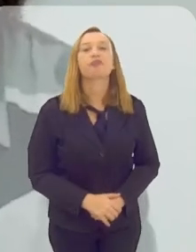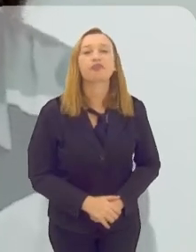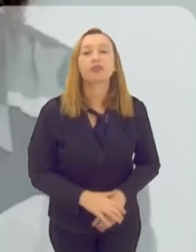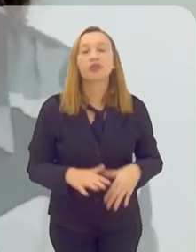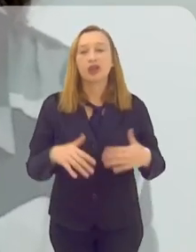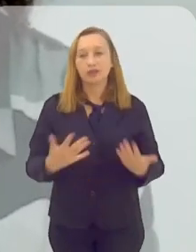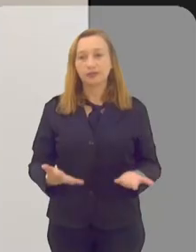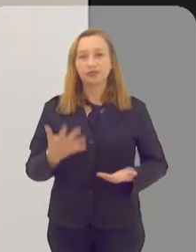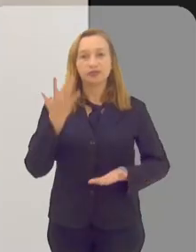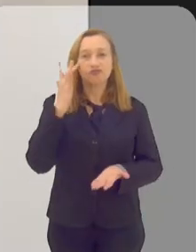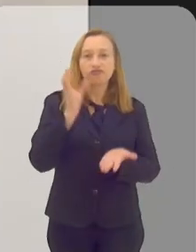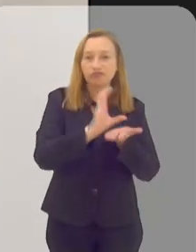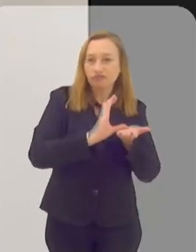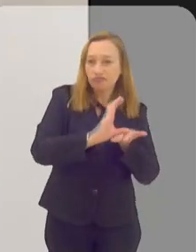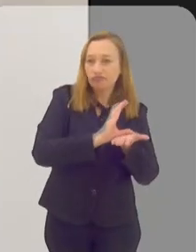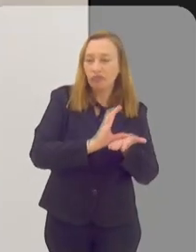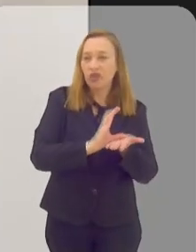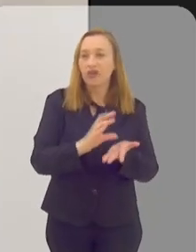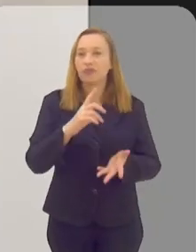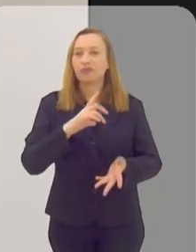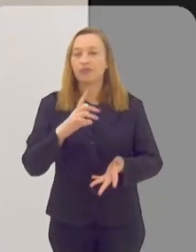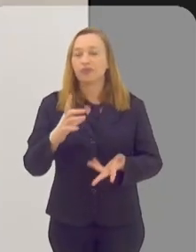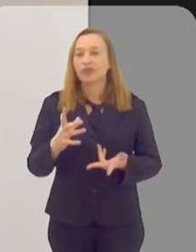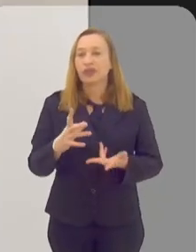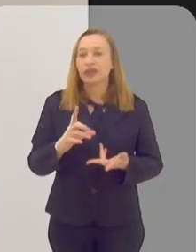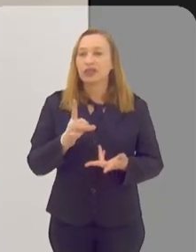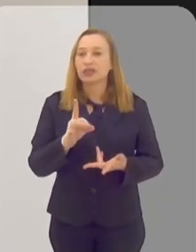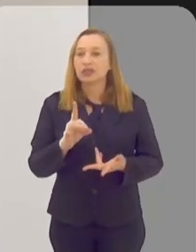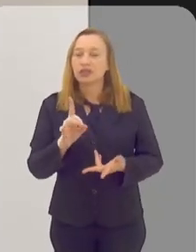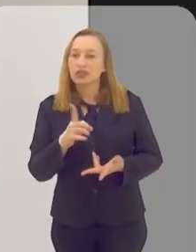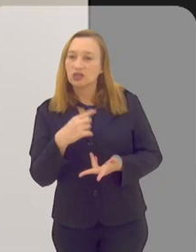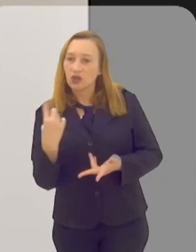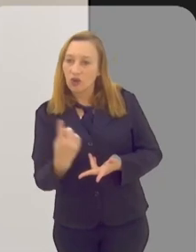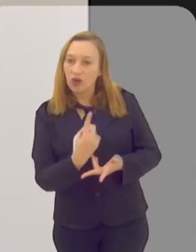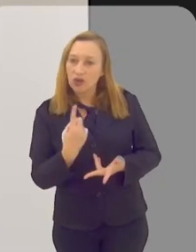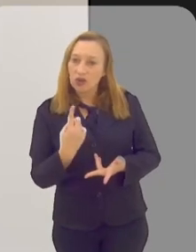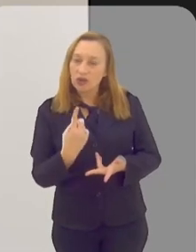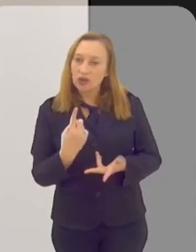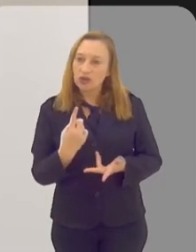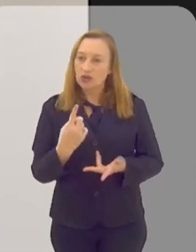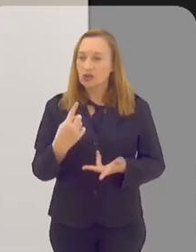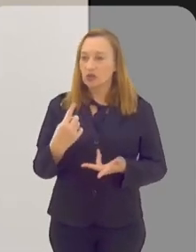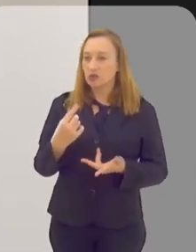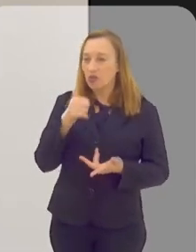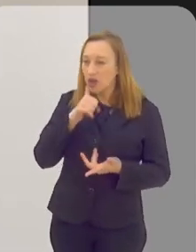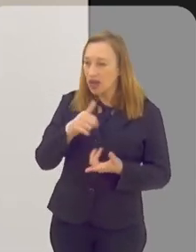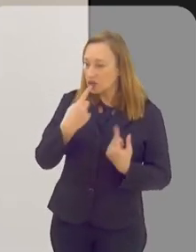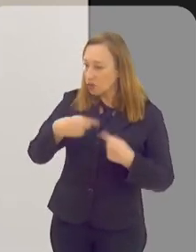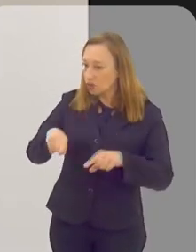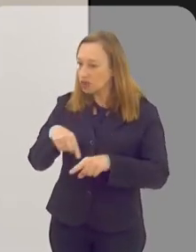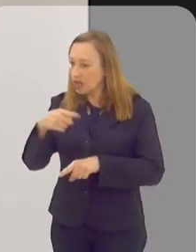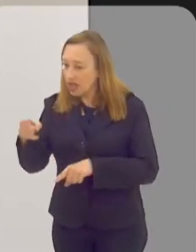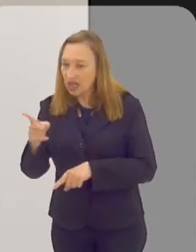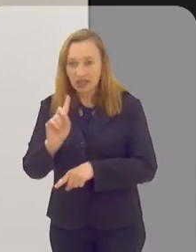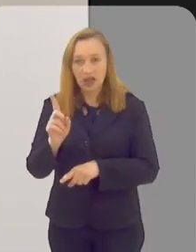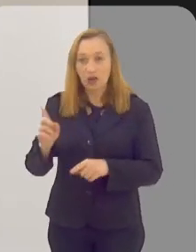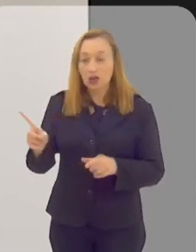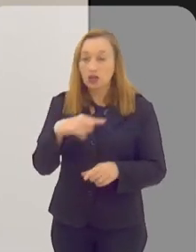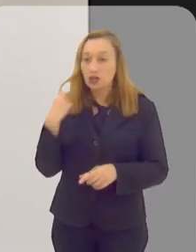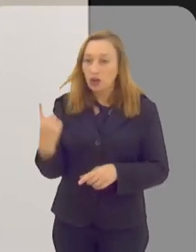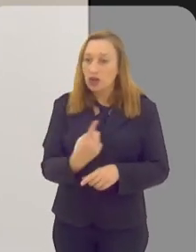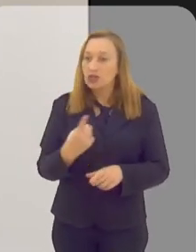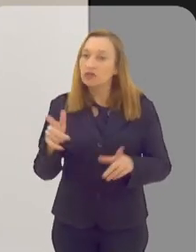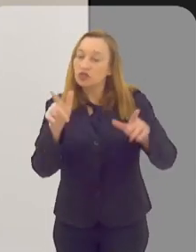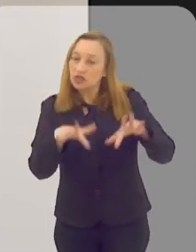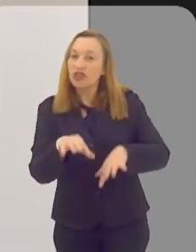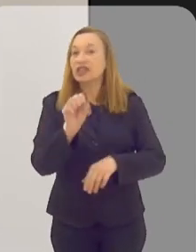conselho? Então, acho que esse conselho, ele tem... O espírito dele é: não somos nós contra eles, somos nós com eles,